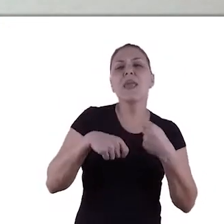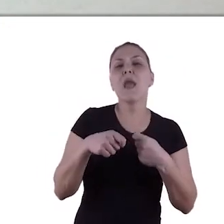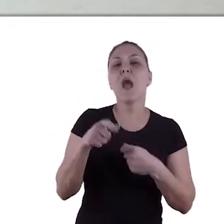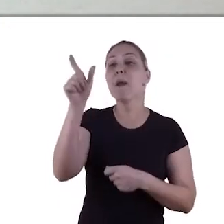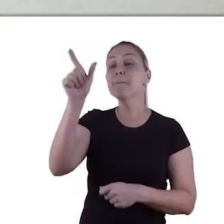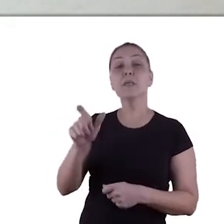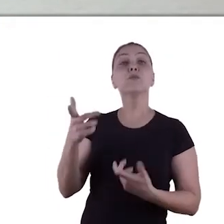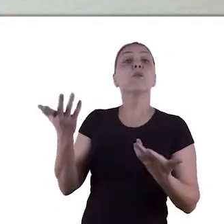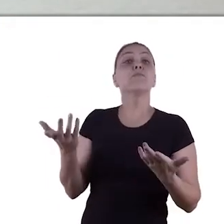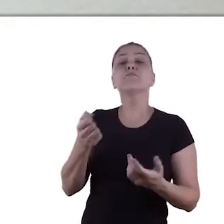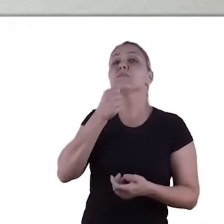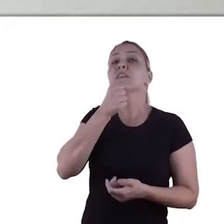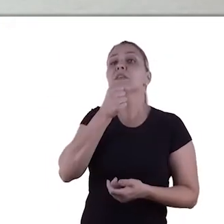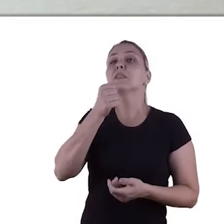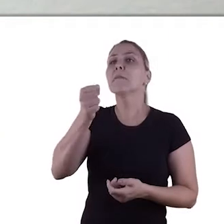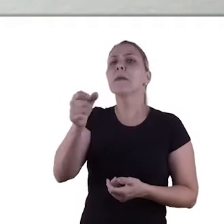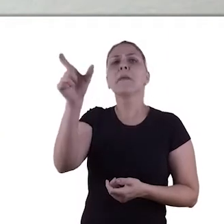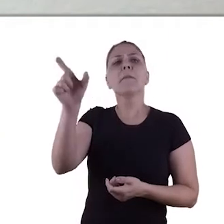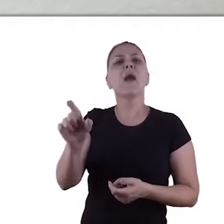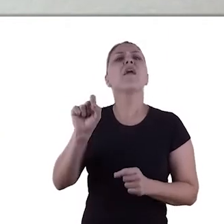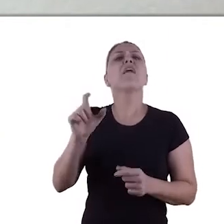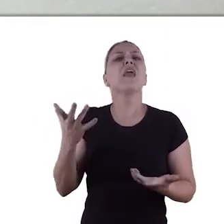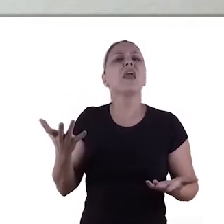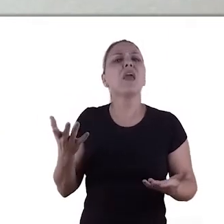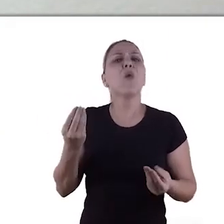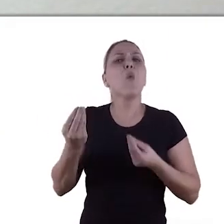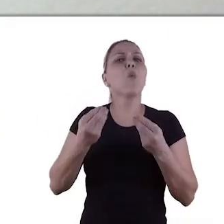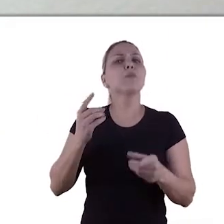um economista. E eu vou descobrir que é um